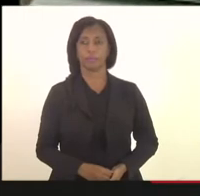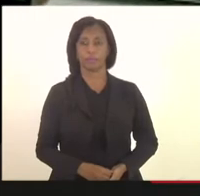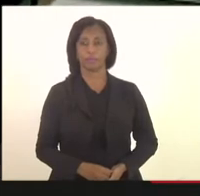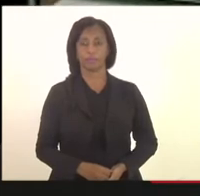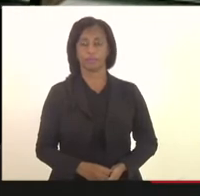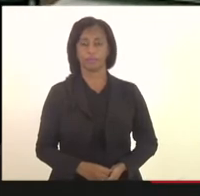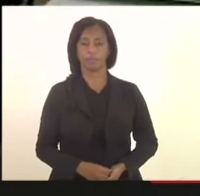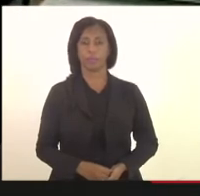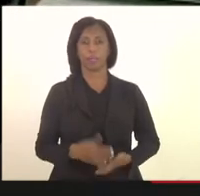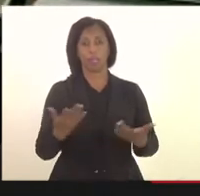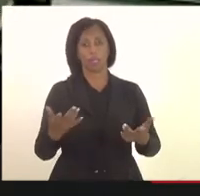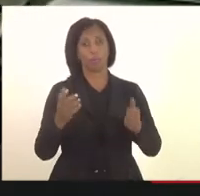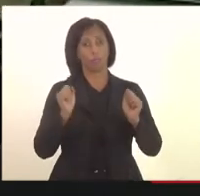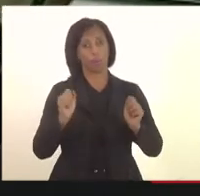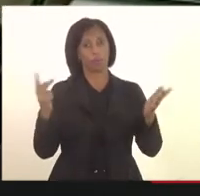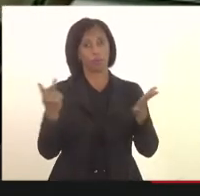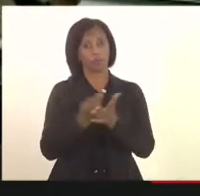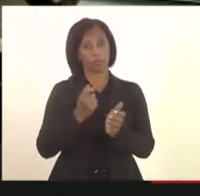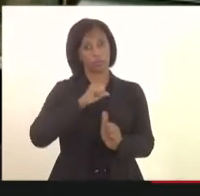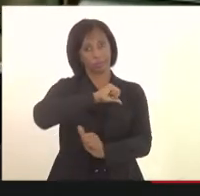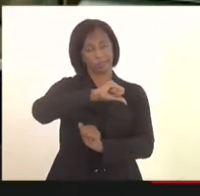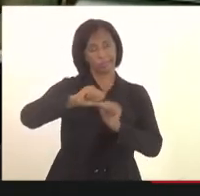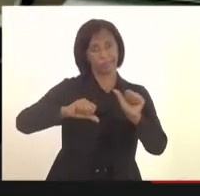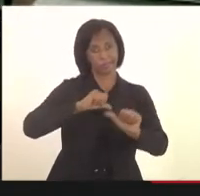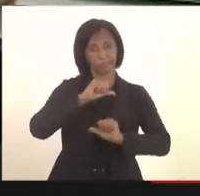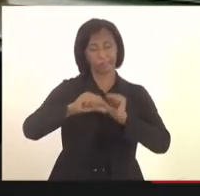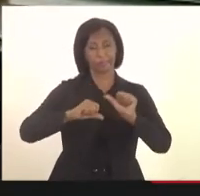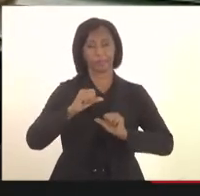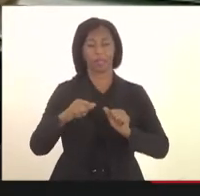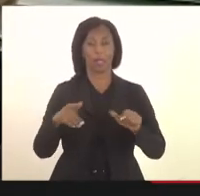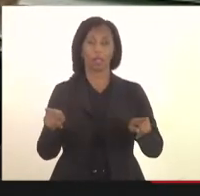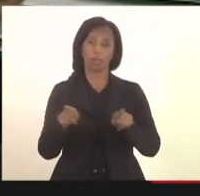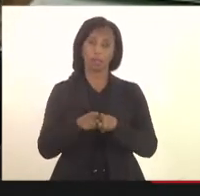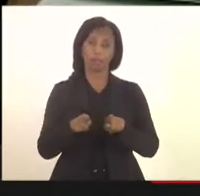ser alteradas. Além do mais,